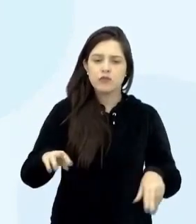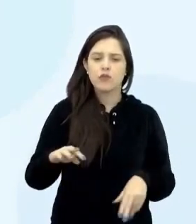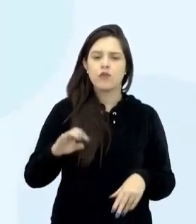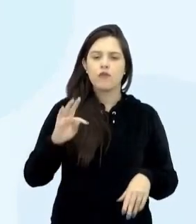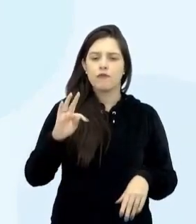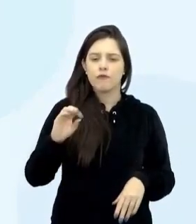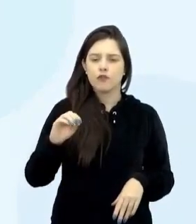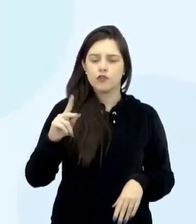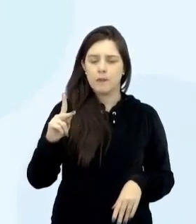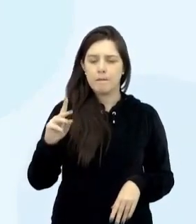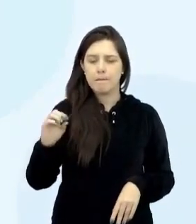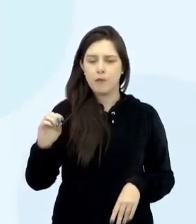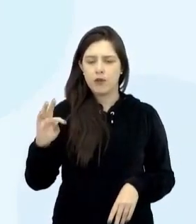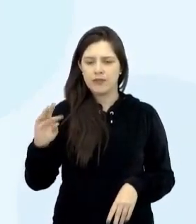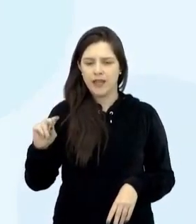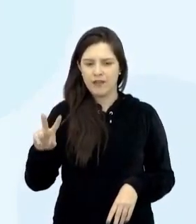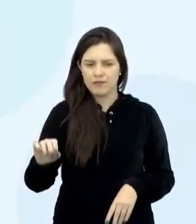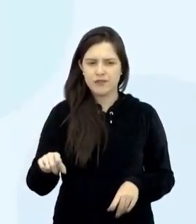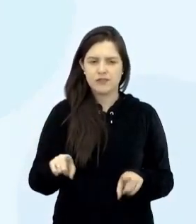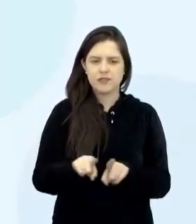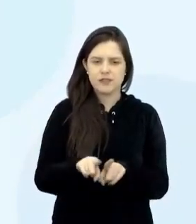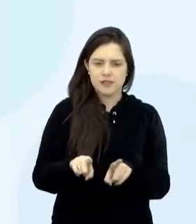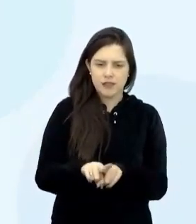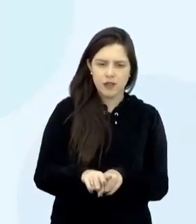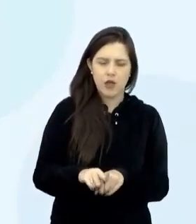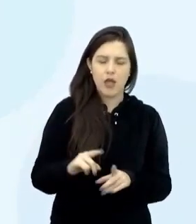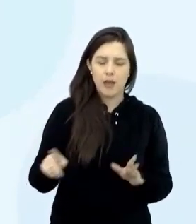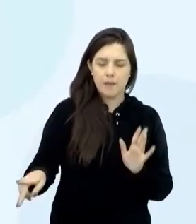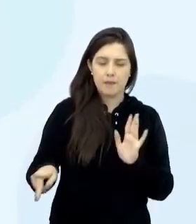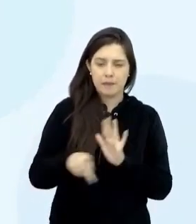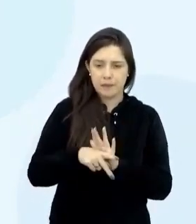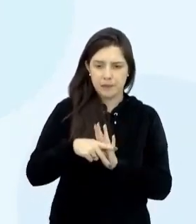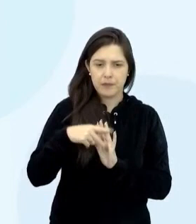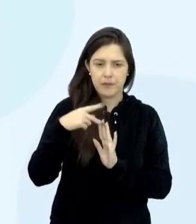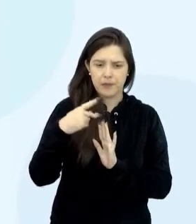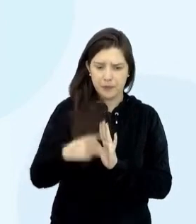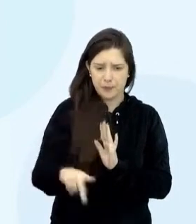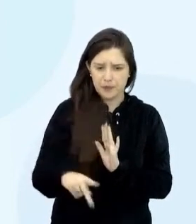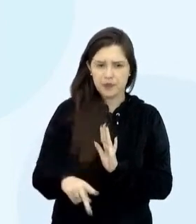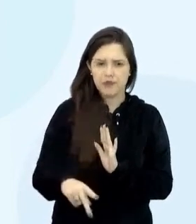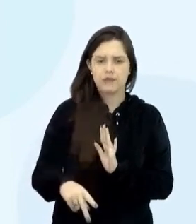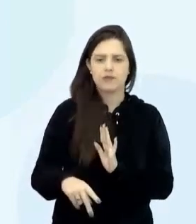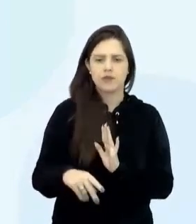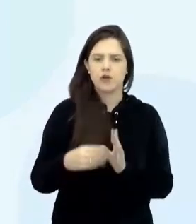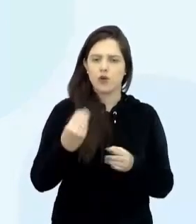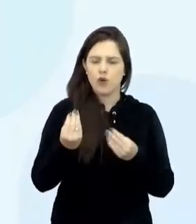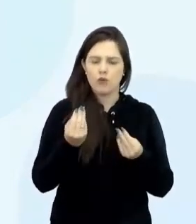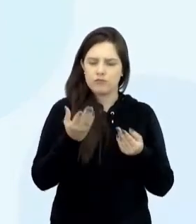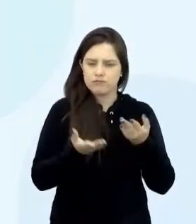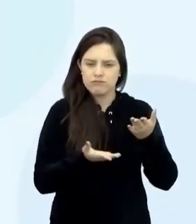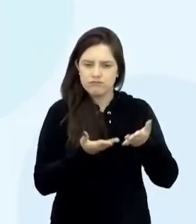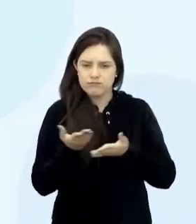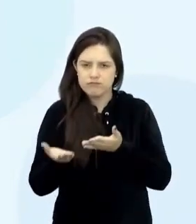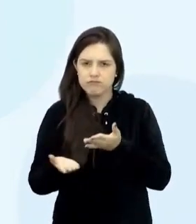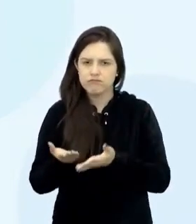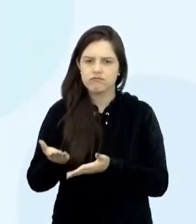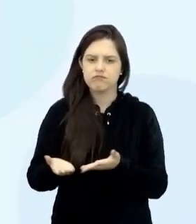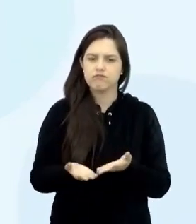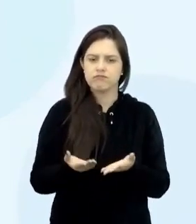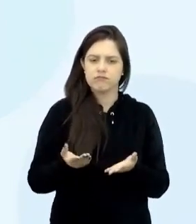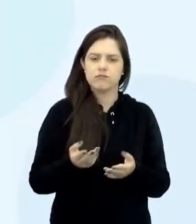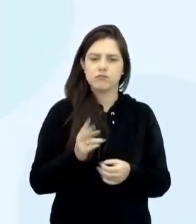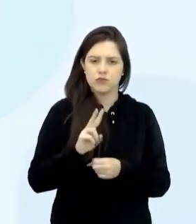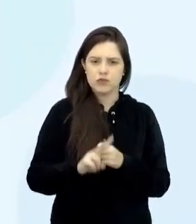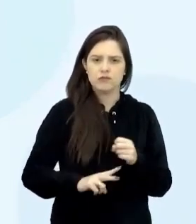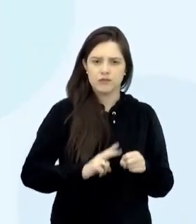fontes potáveis, que é aquela água própria para o nosso consumo, ou também que foi tratada, né, devidamente aí nas estações de